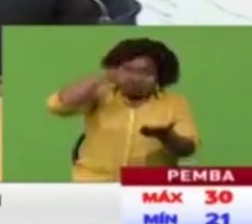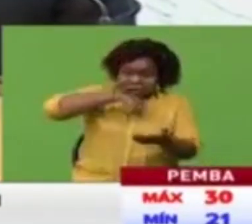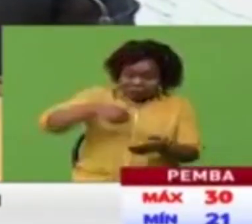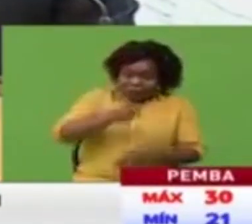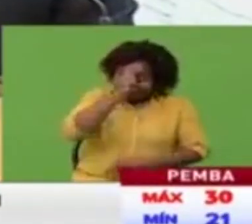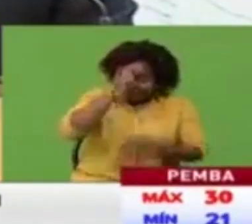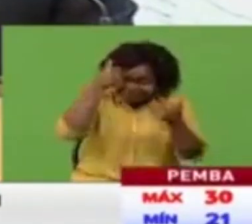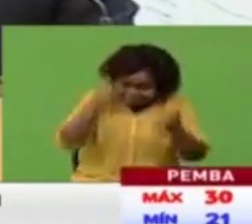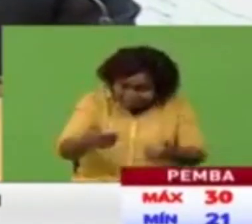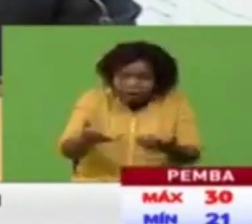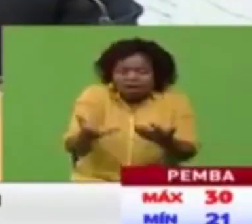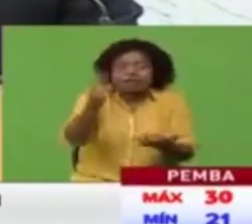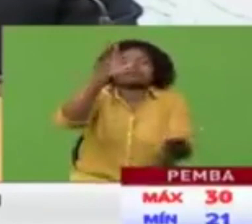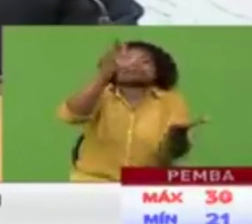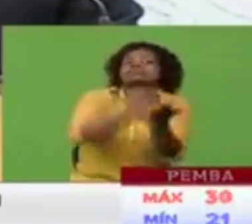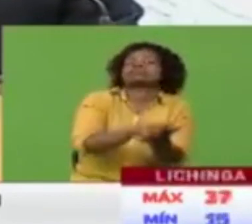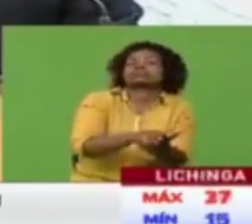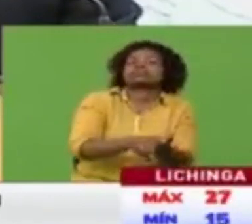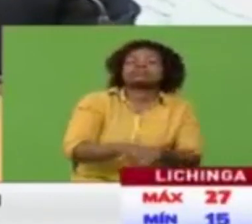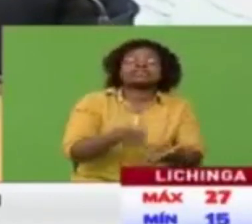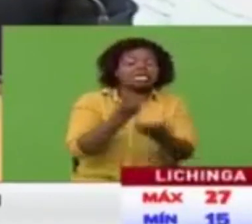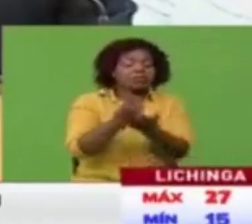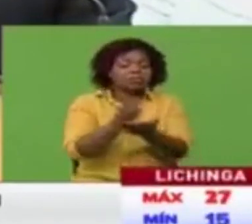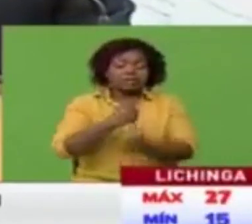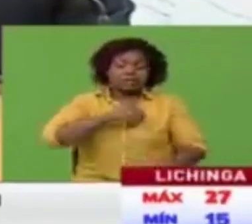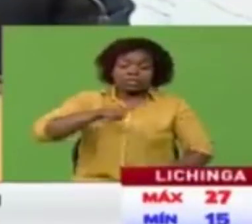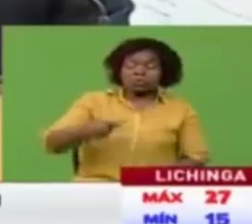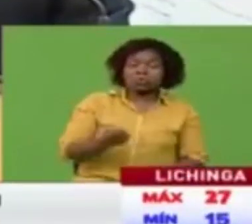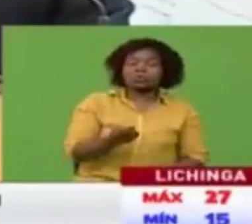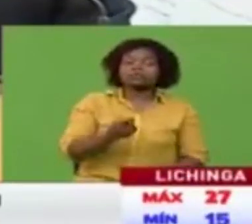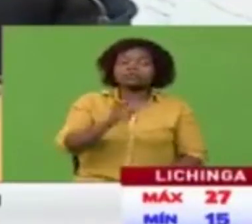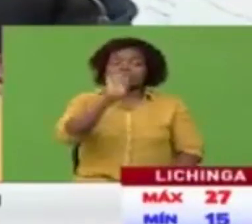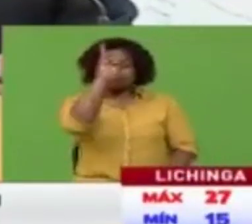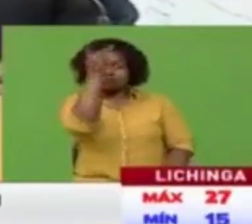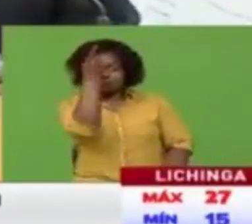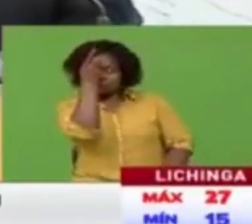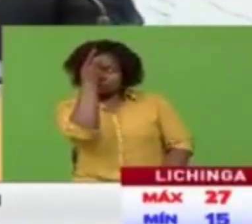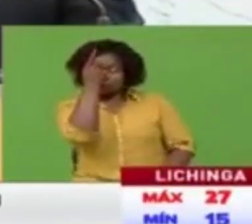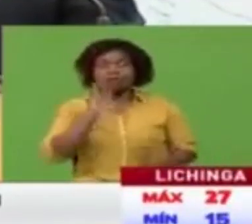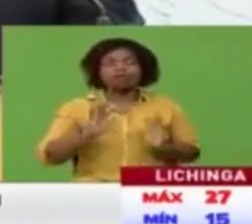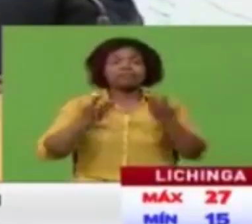da mudança do estilo da vida e da nossa disciplina.